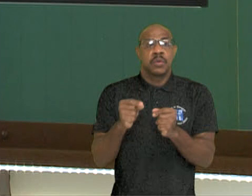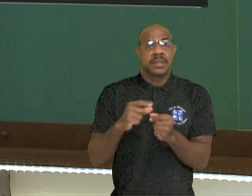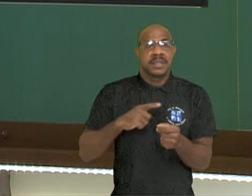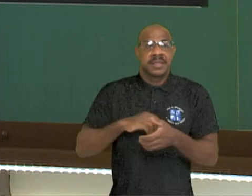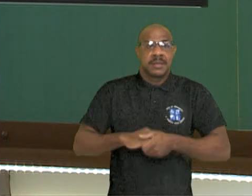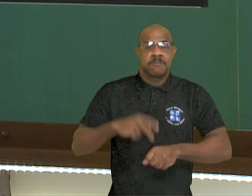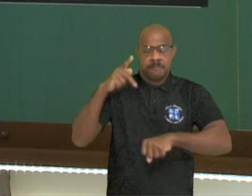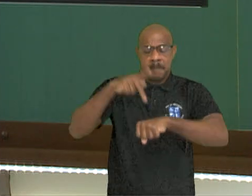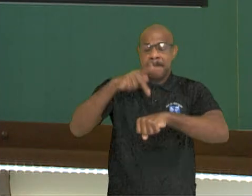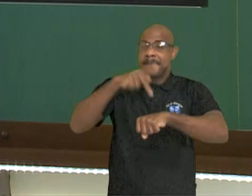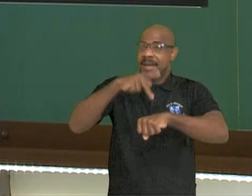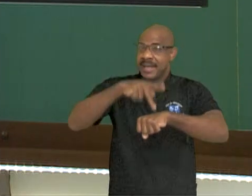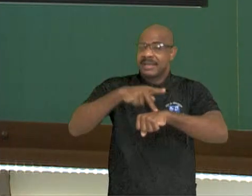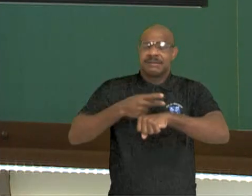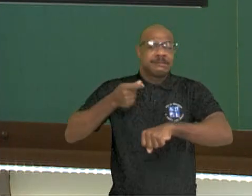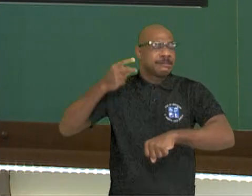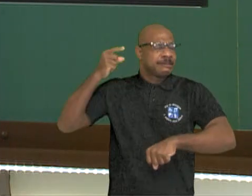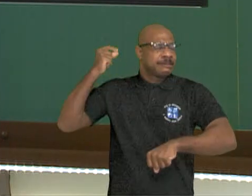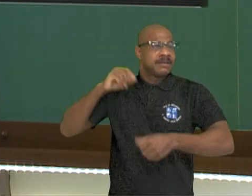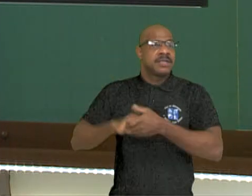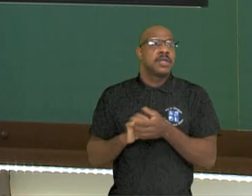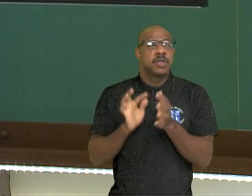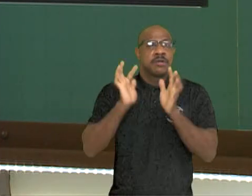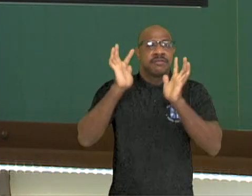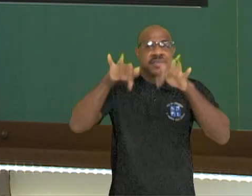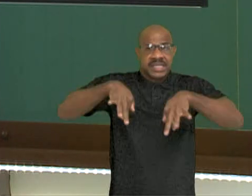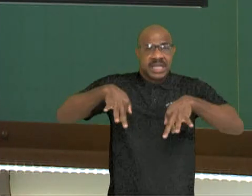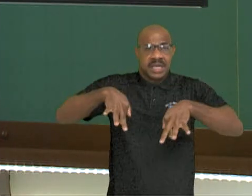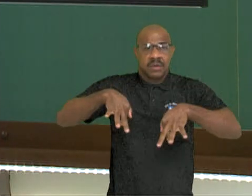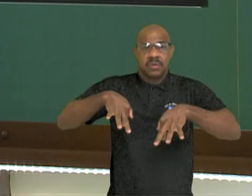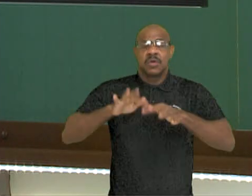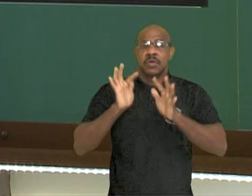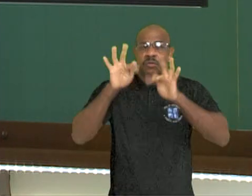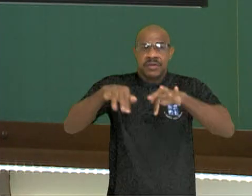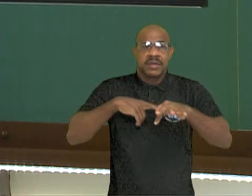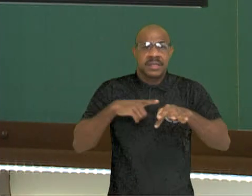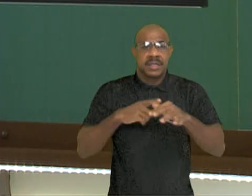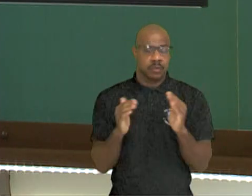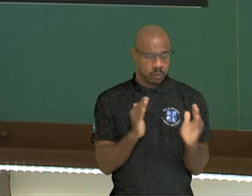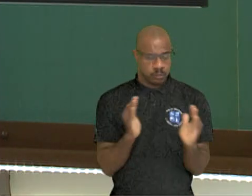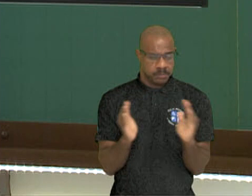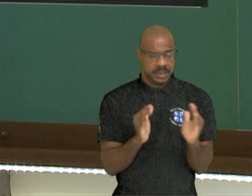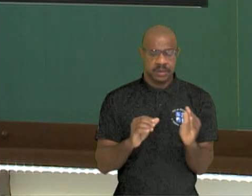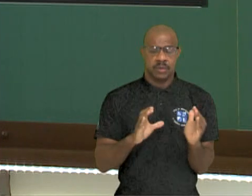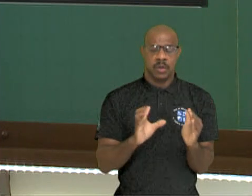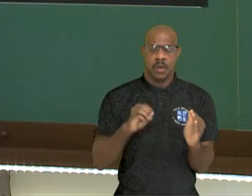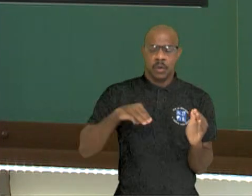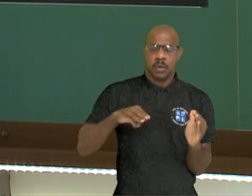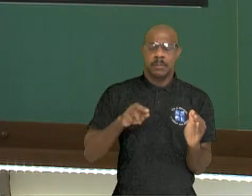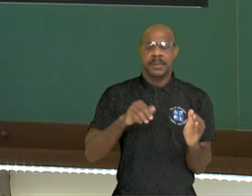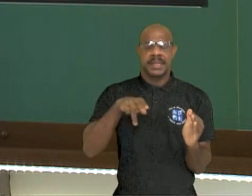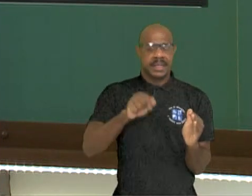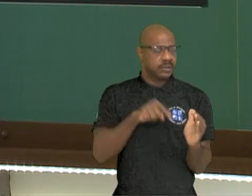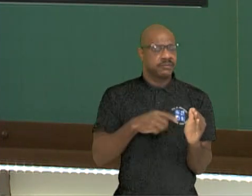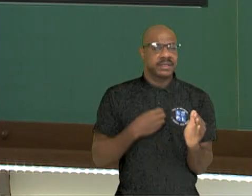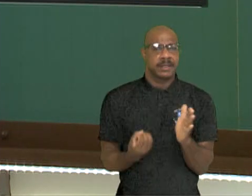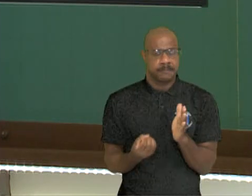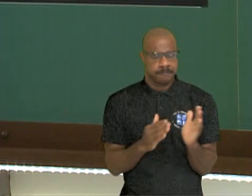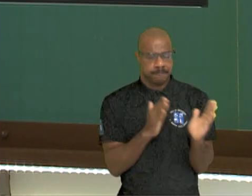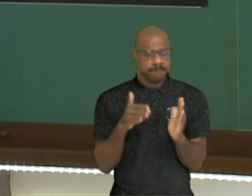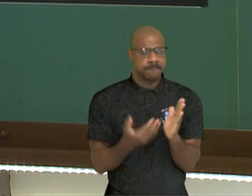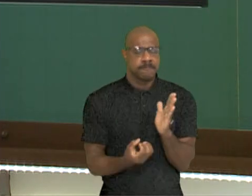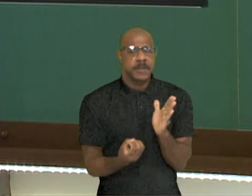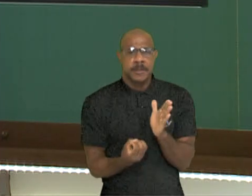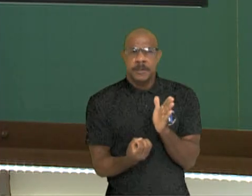mais antigas e no finalzinho ali do pré-cambriano, a gente vai ter o surgimento das primeiras formas de vida que